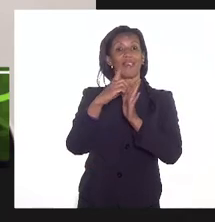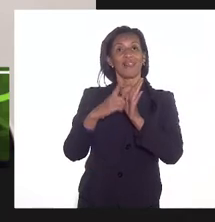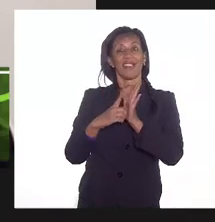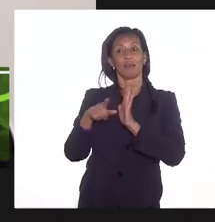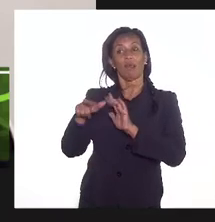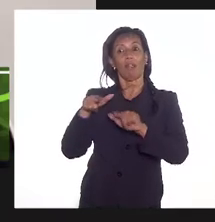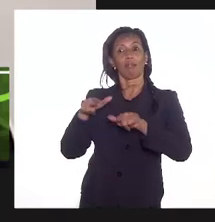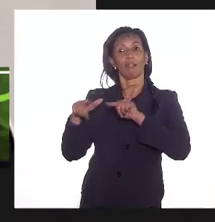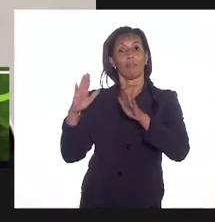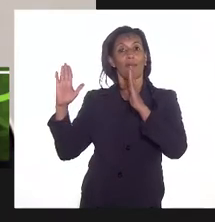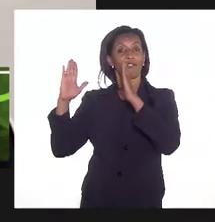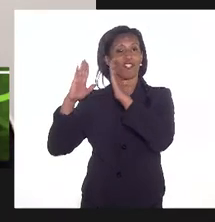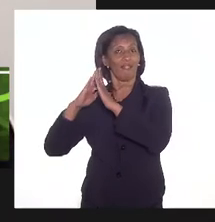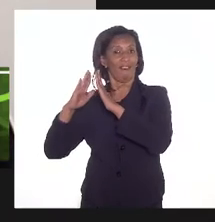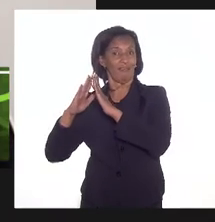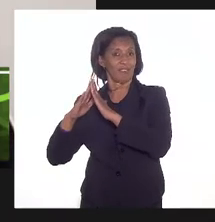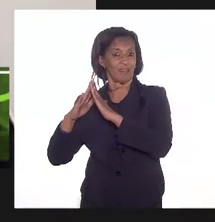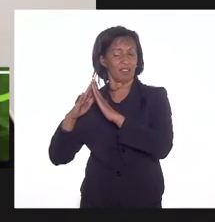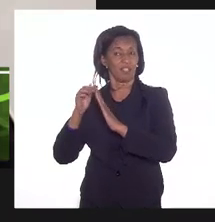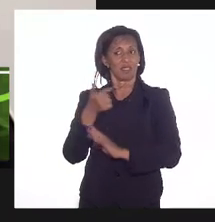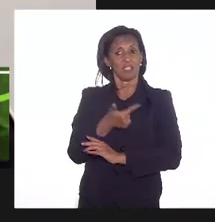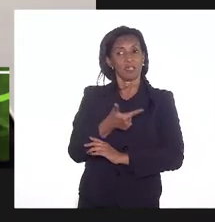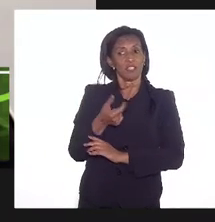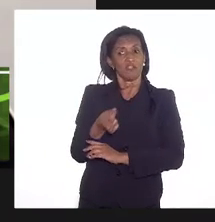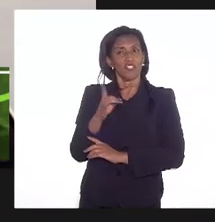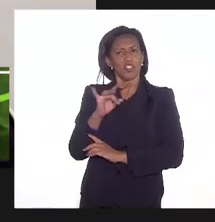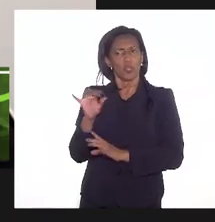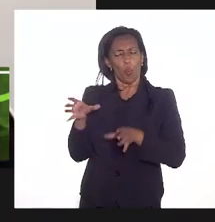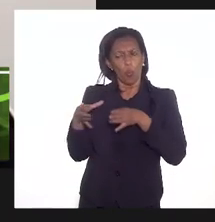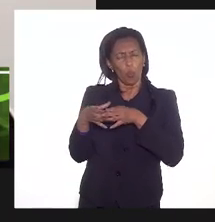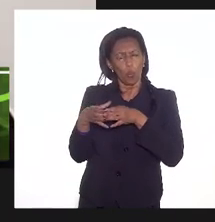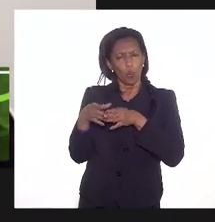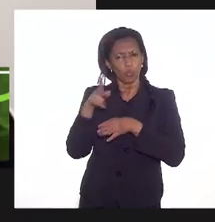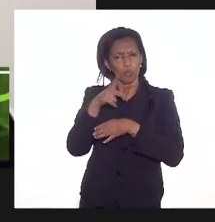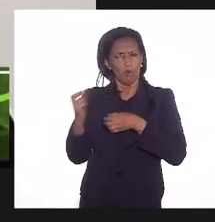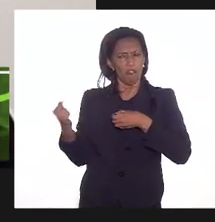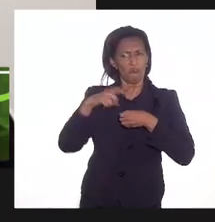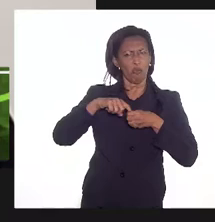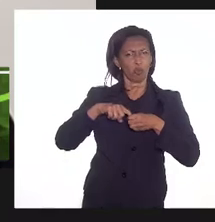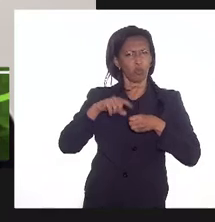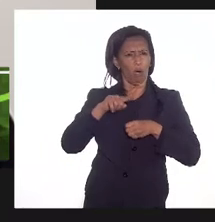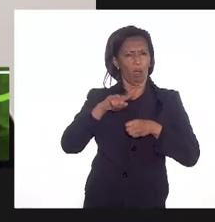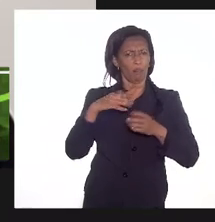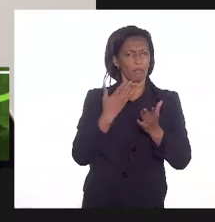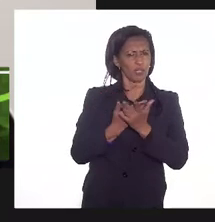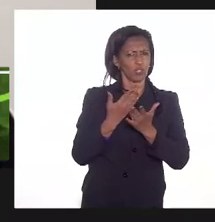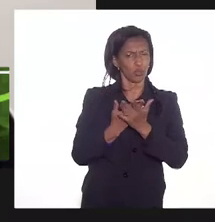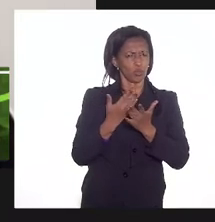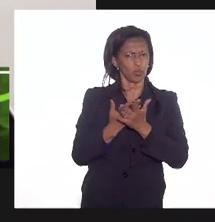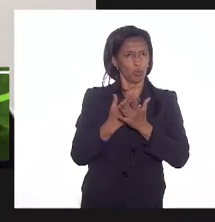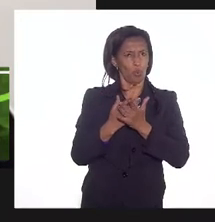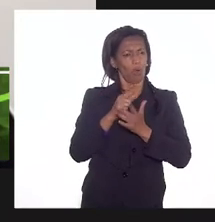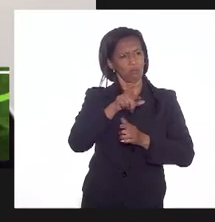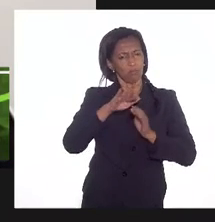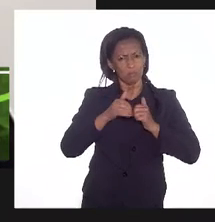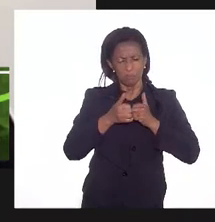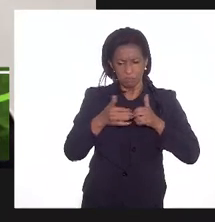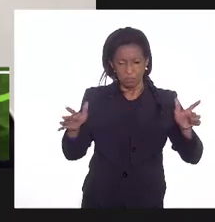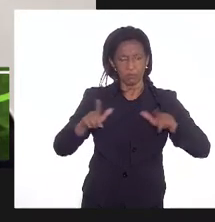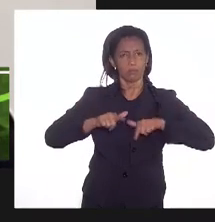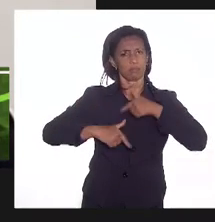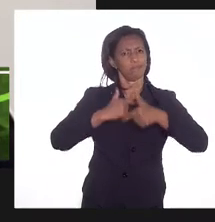em 20 dias um grupo de professores voltou para a escola para botar a escola para funcionar